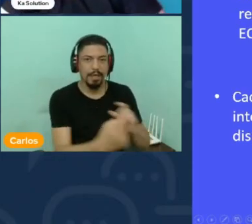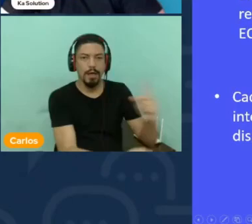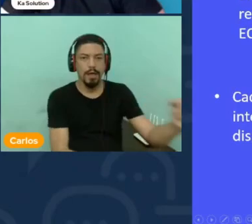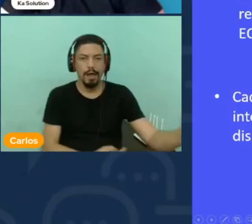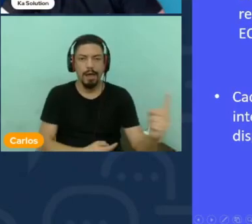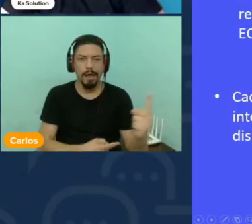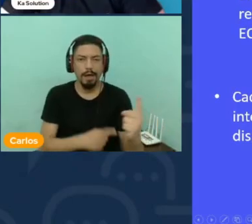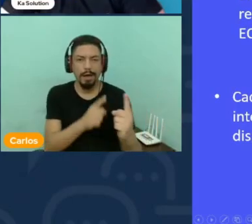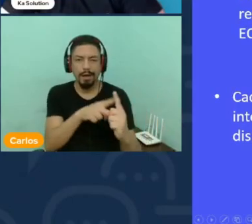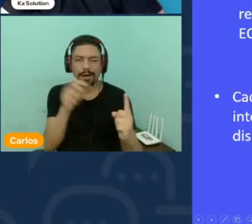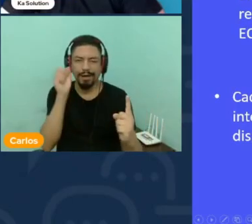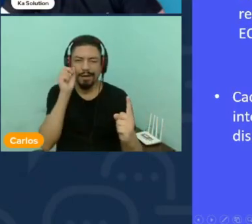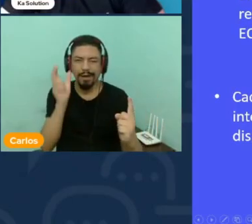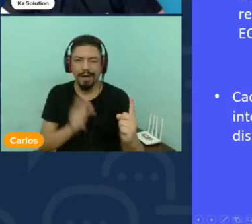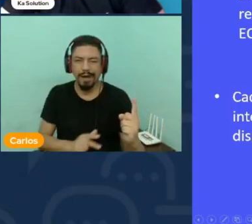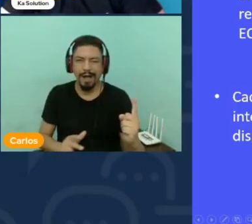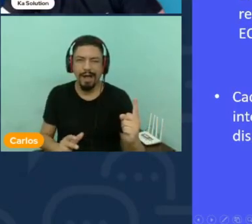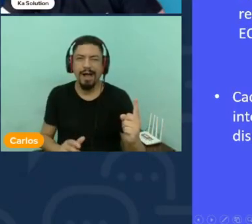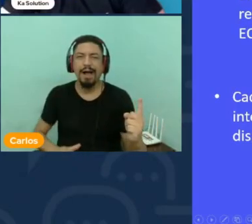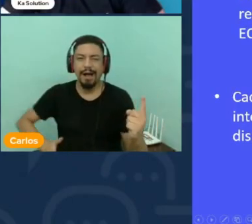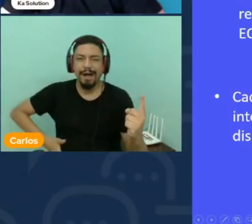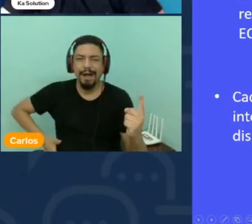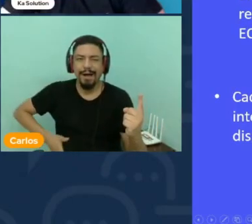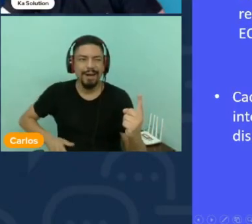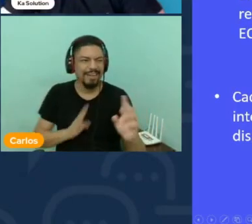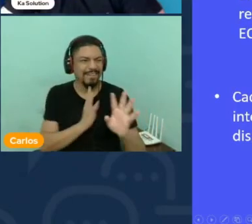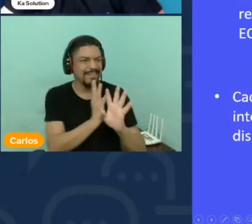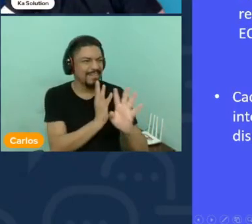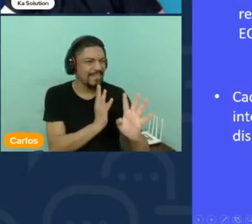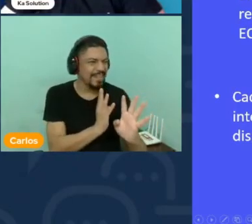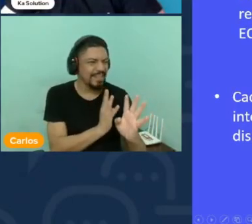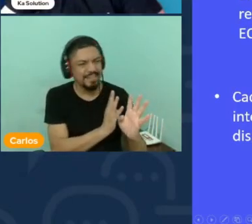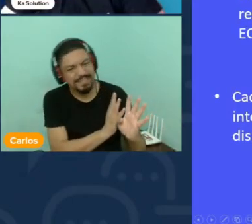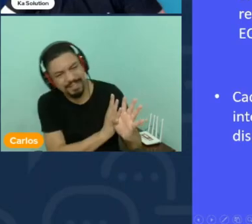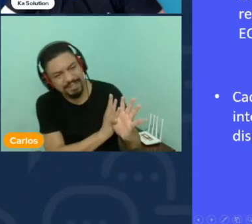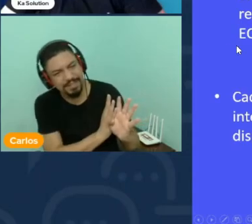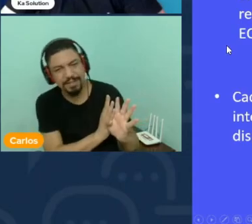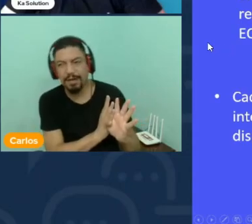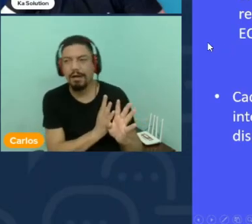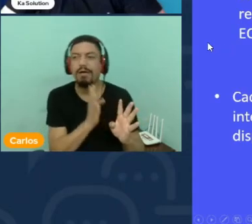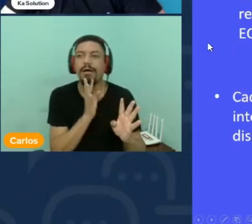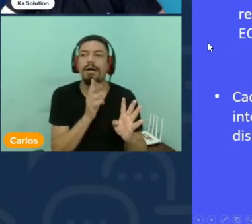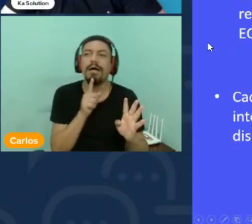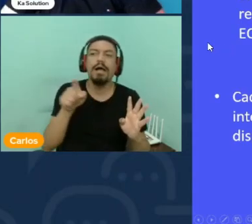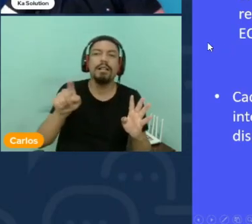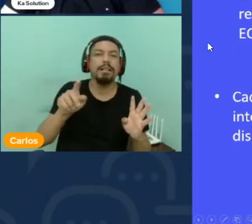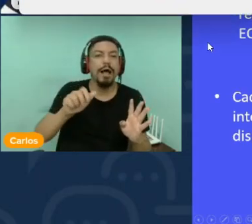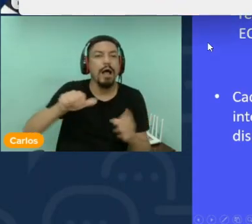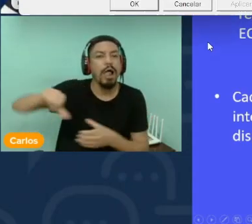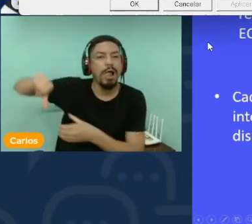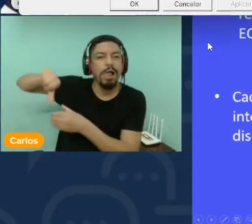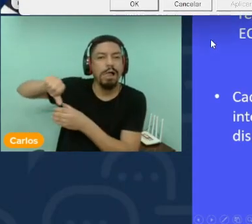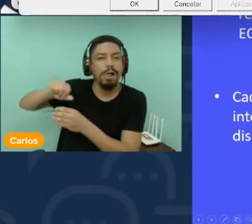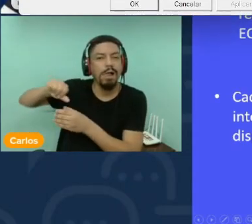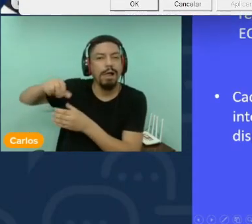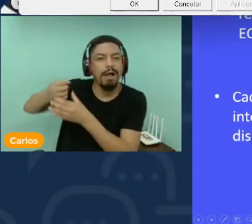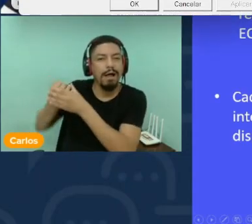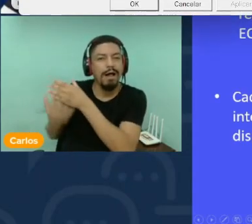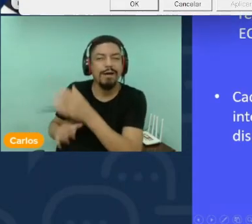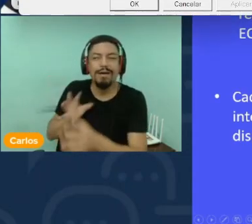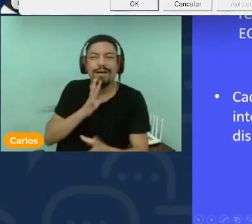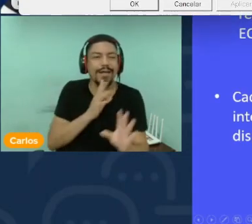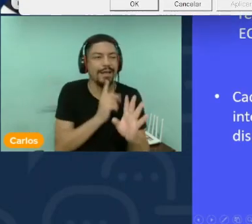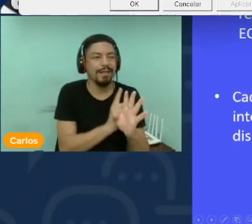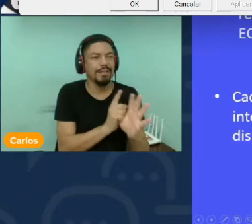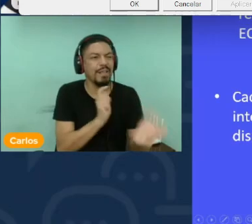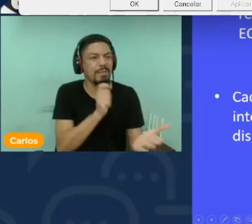que ele é um pouquinho esperto. Ele não quis ficar na fila, ele fez o pedido aqui, ó, direto para o barista. Isso não é